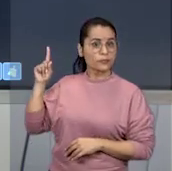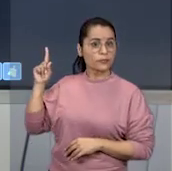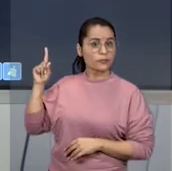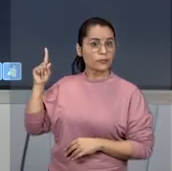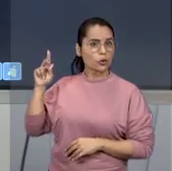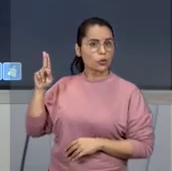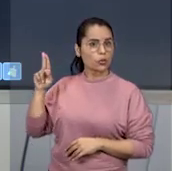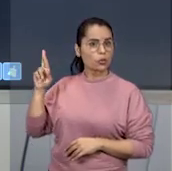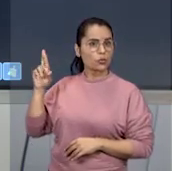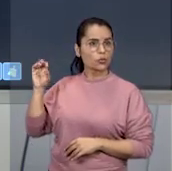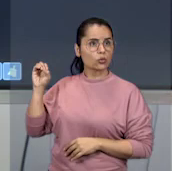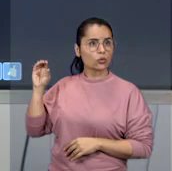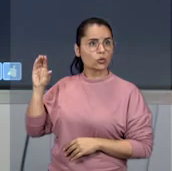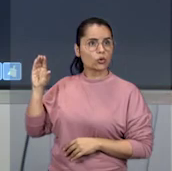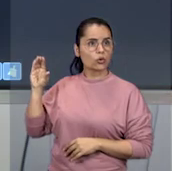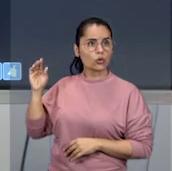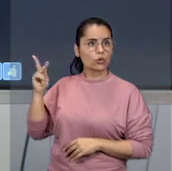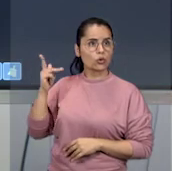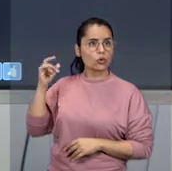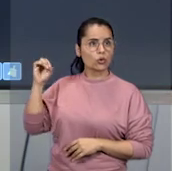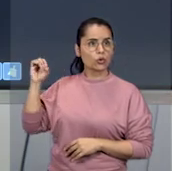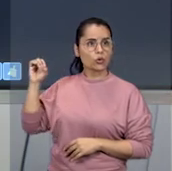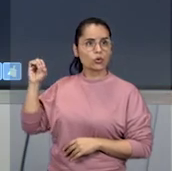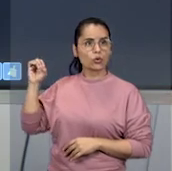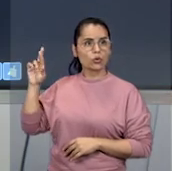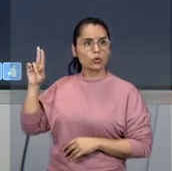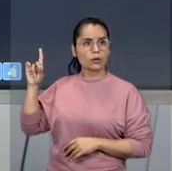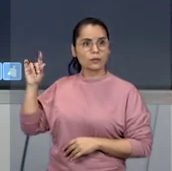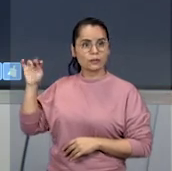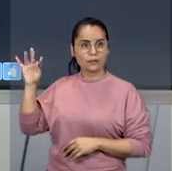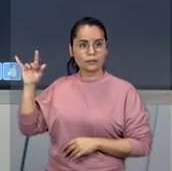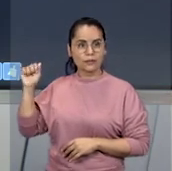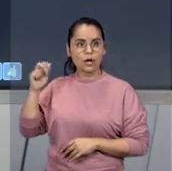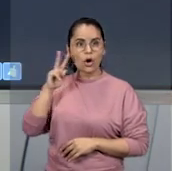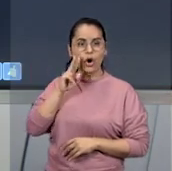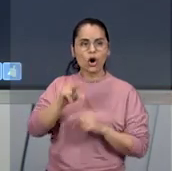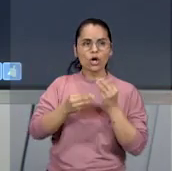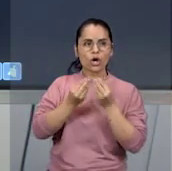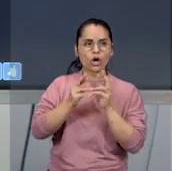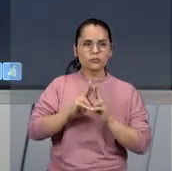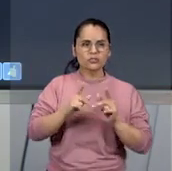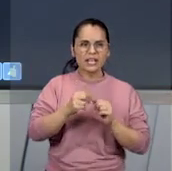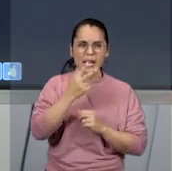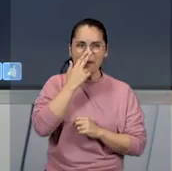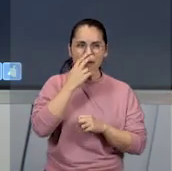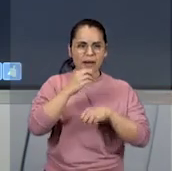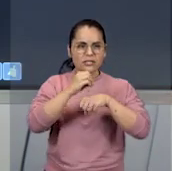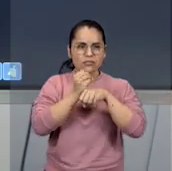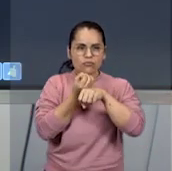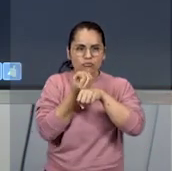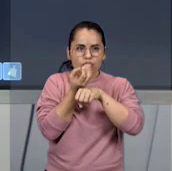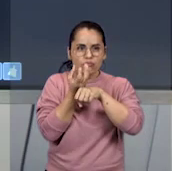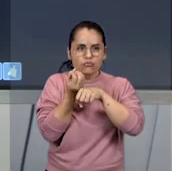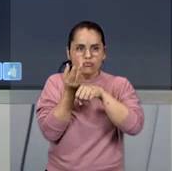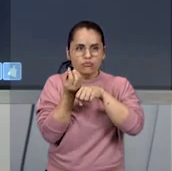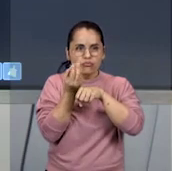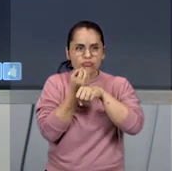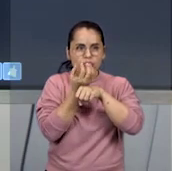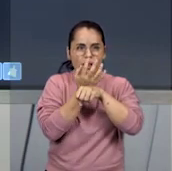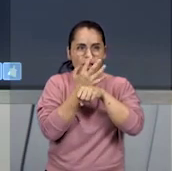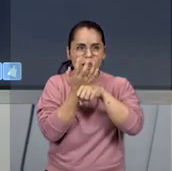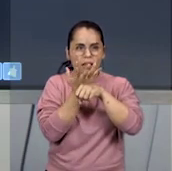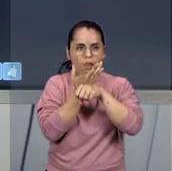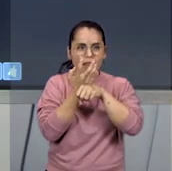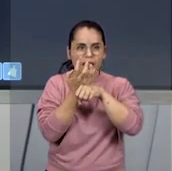Urocordata. Os urocordatos, olha que animal diferente. Parece um monte de florzinha, né? Fica movimentando